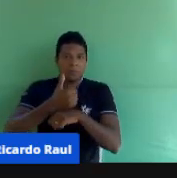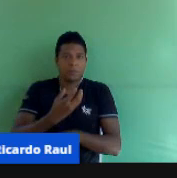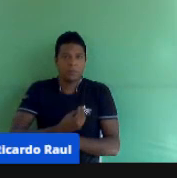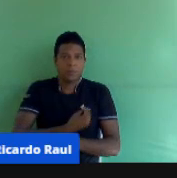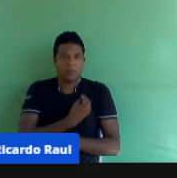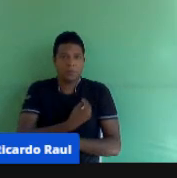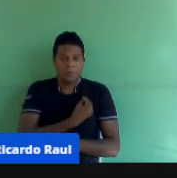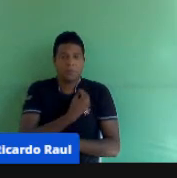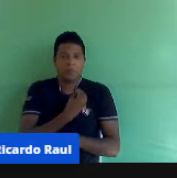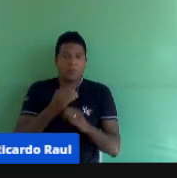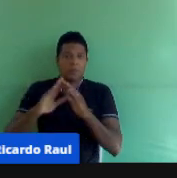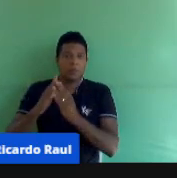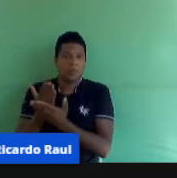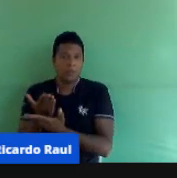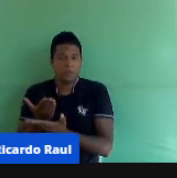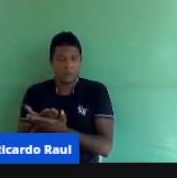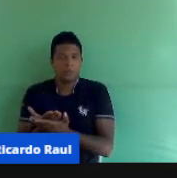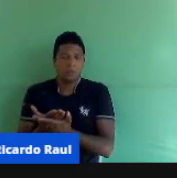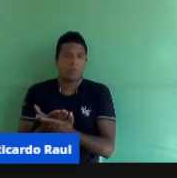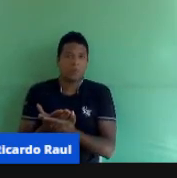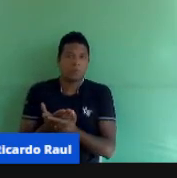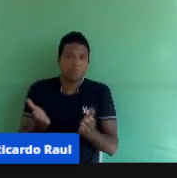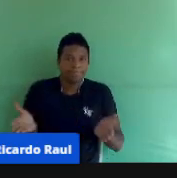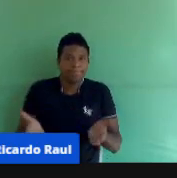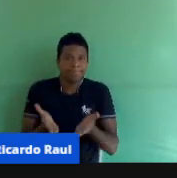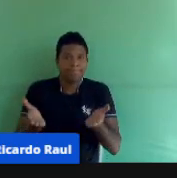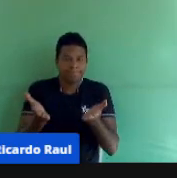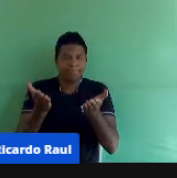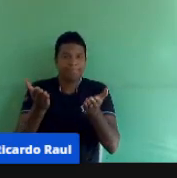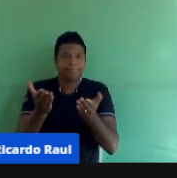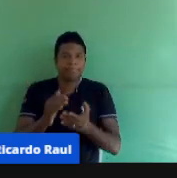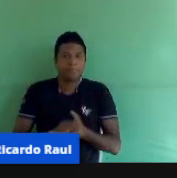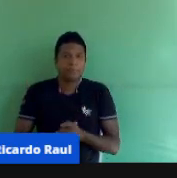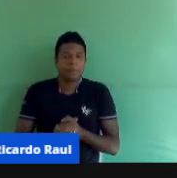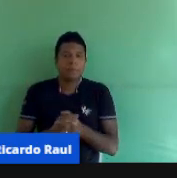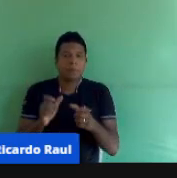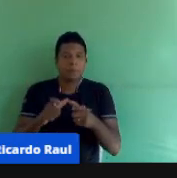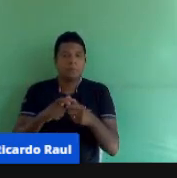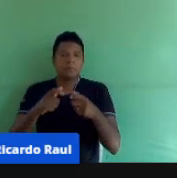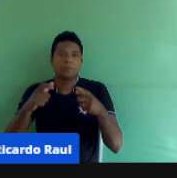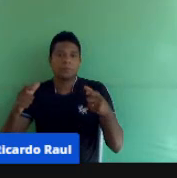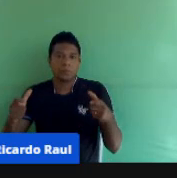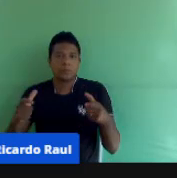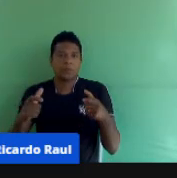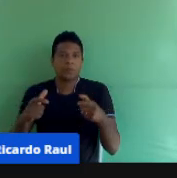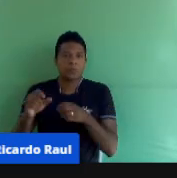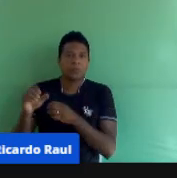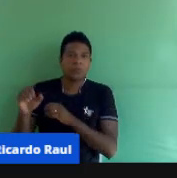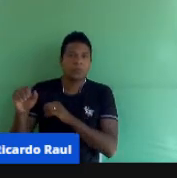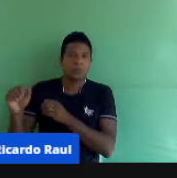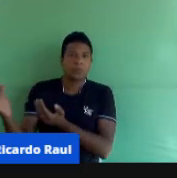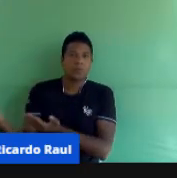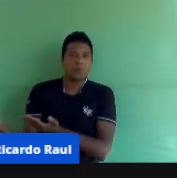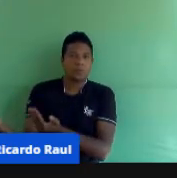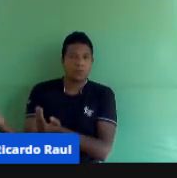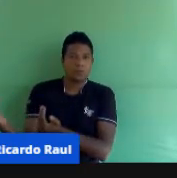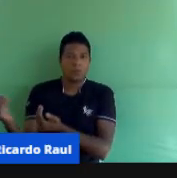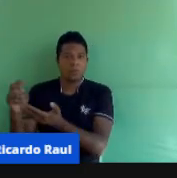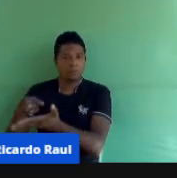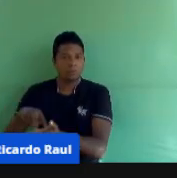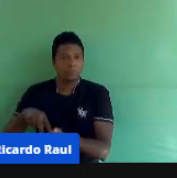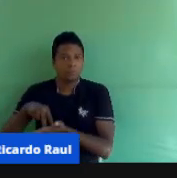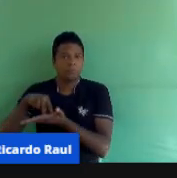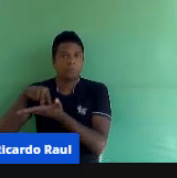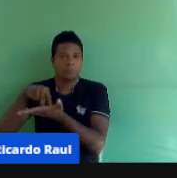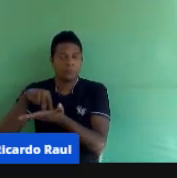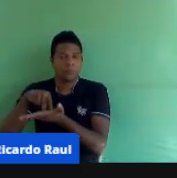escola para aquecer, para dar voz, né, ou para ampliar a voz do jovem enquanto protagonista de uma